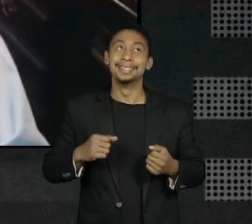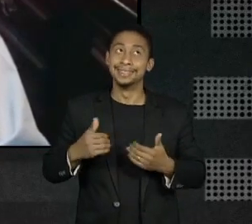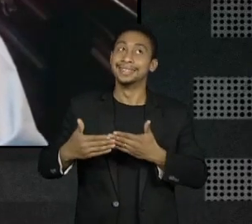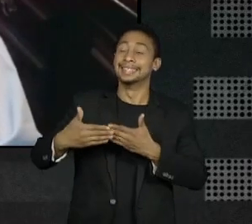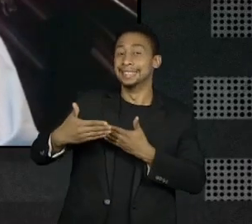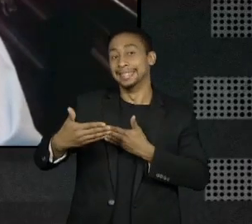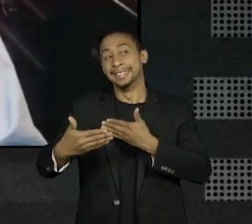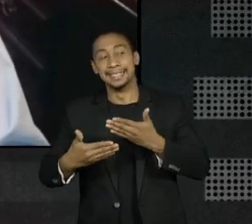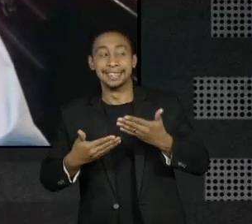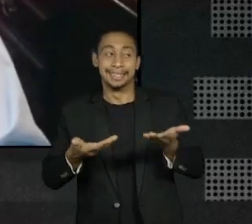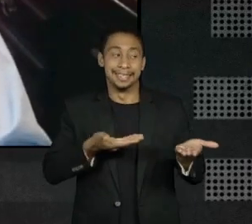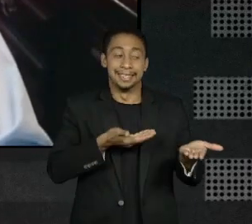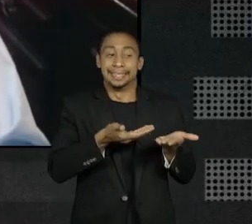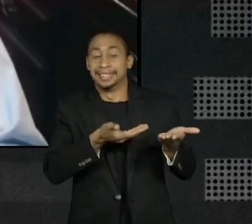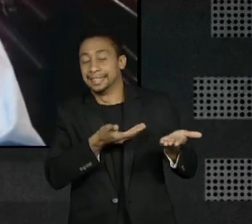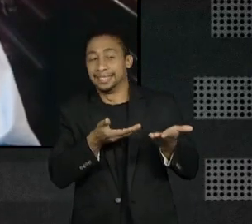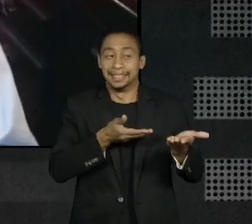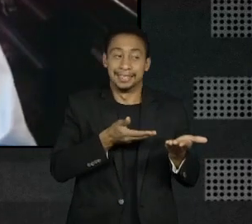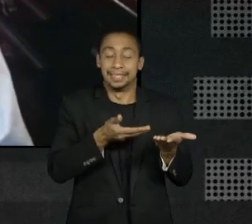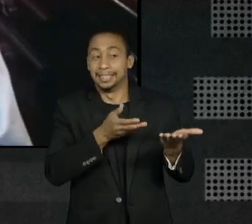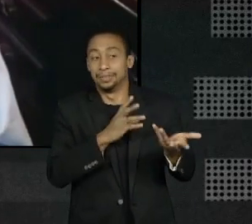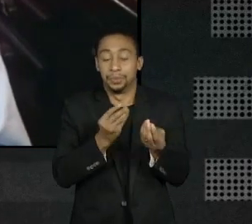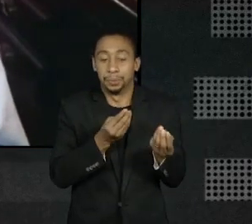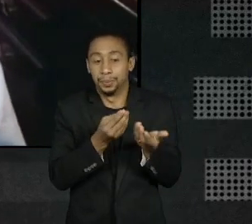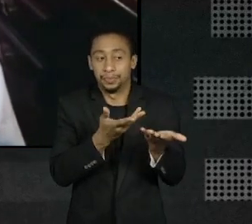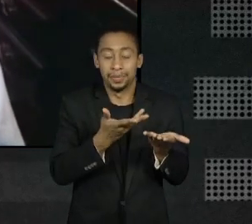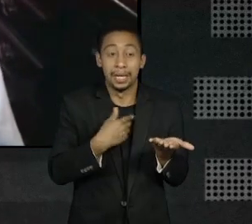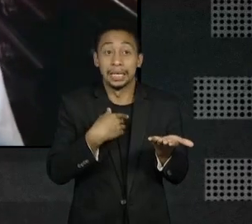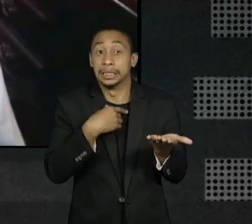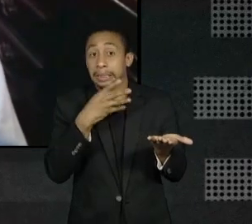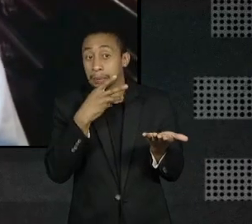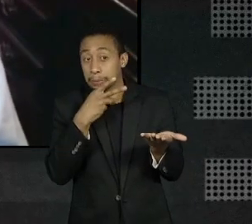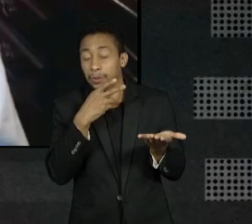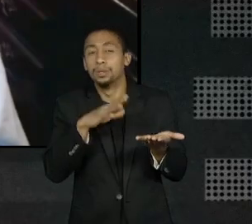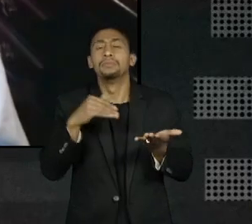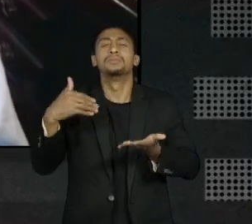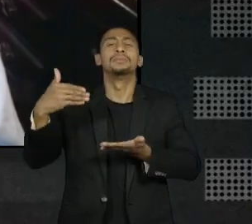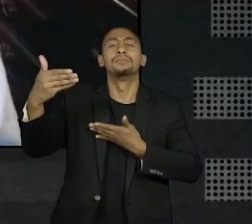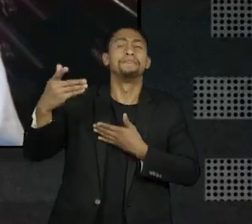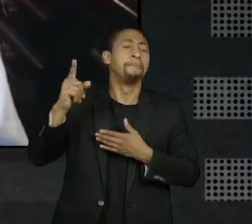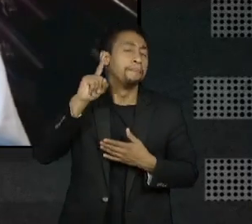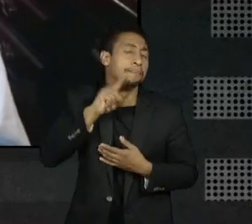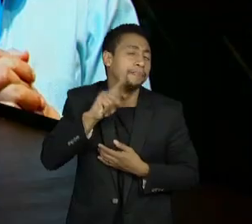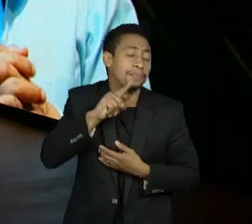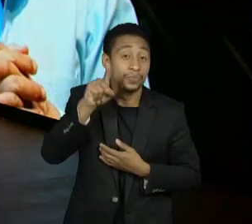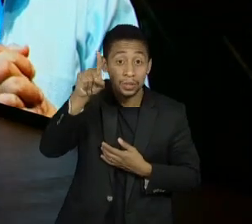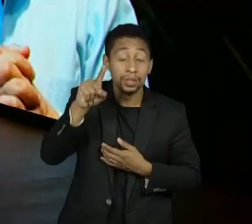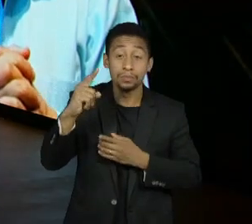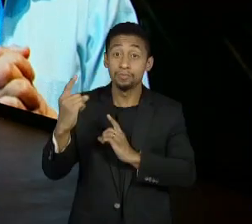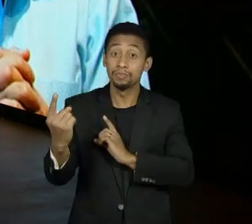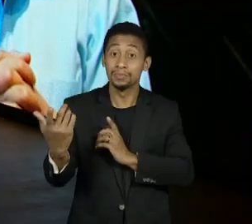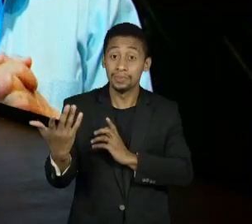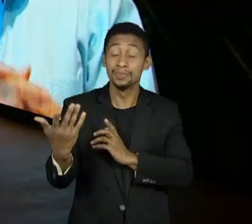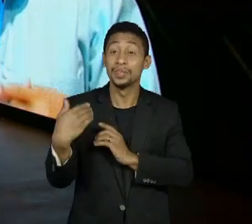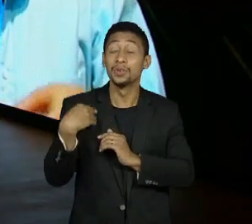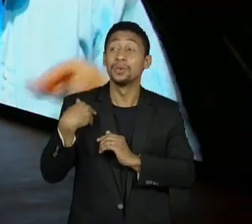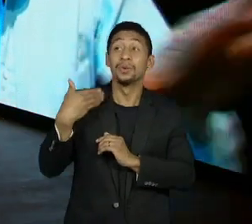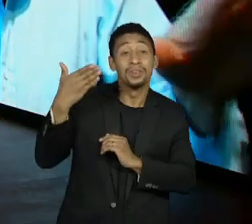para acertar isso daí. Daí ele foi para os Estados Unidos. Falei, bem, Estados Unidos? Então, tá bom. Foi para os Estados Unidos